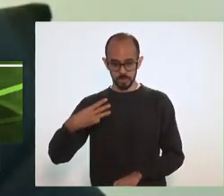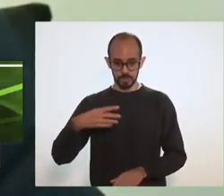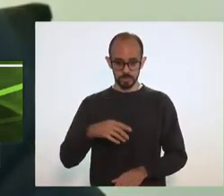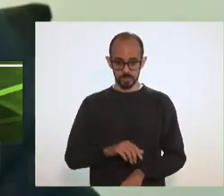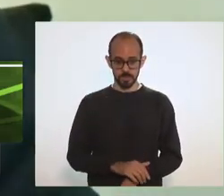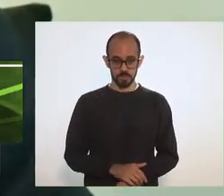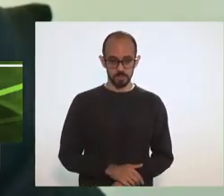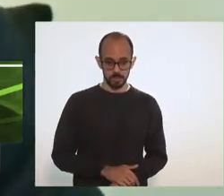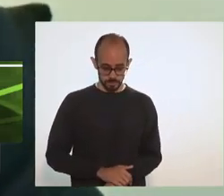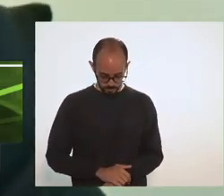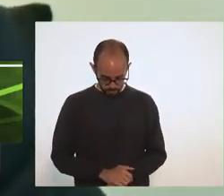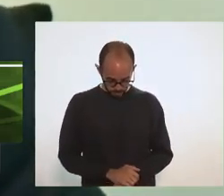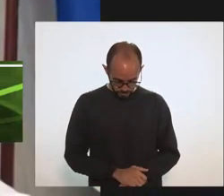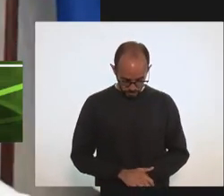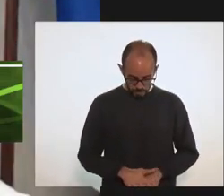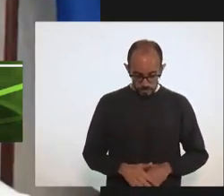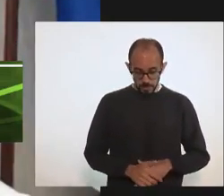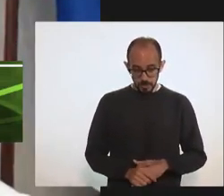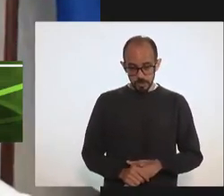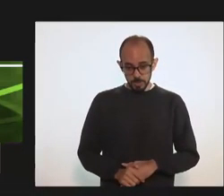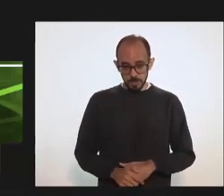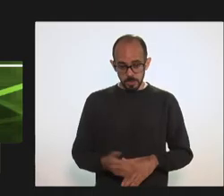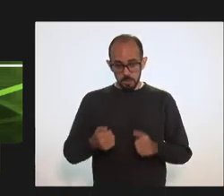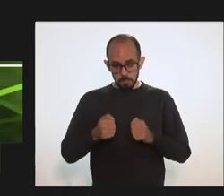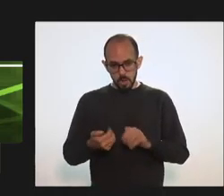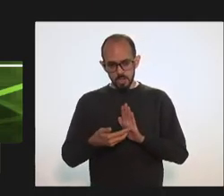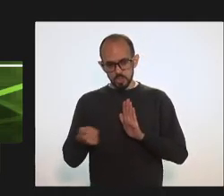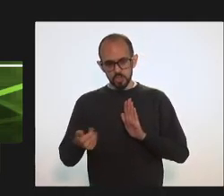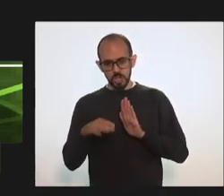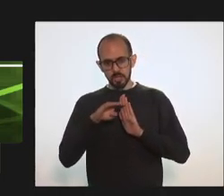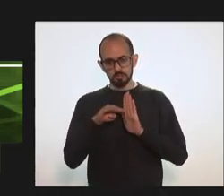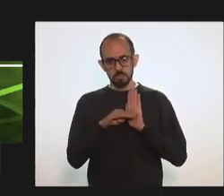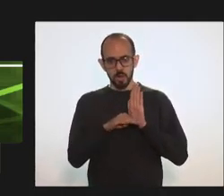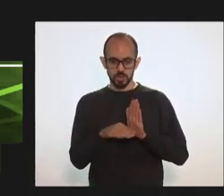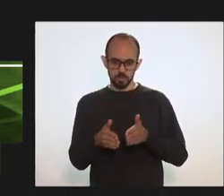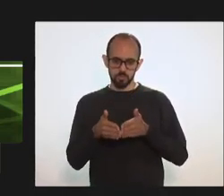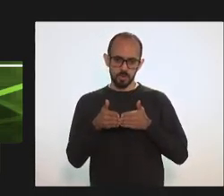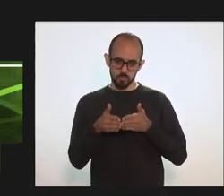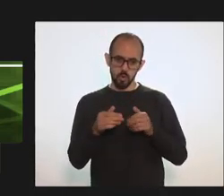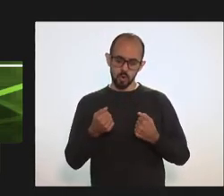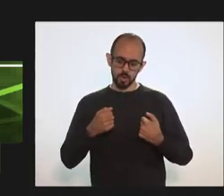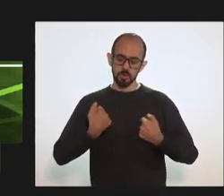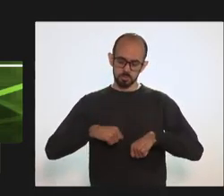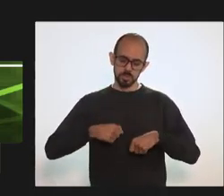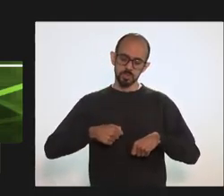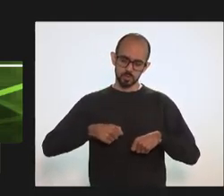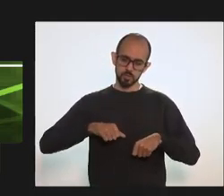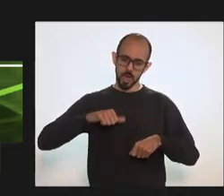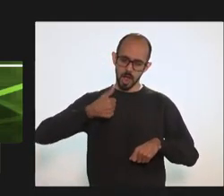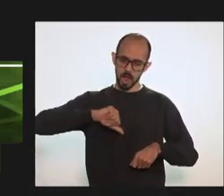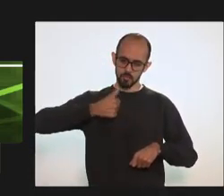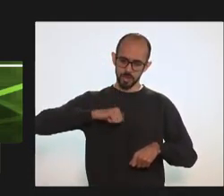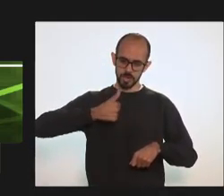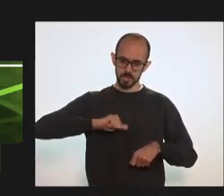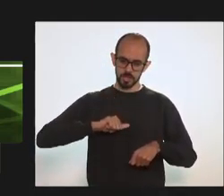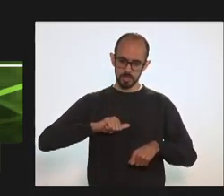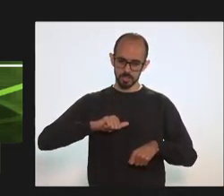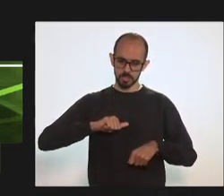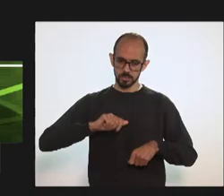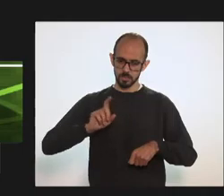pela prejudicabilidade pelo 7923 de 20 de março de 18. Em discussão. Em votação,